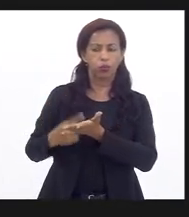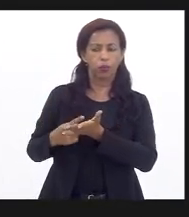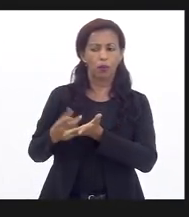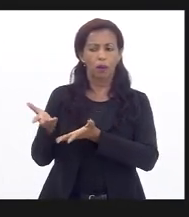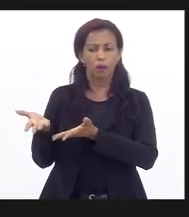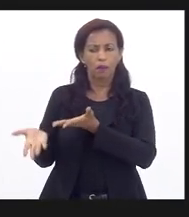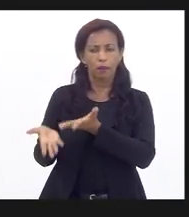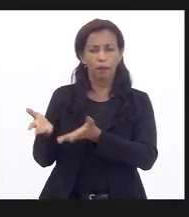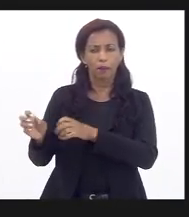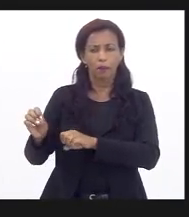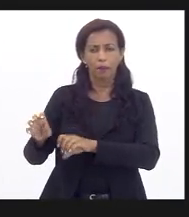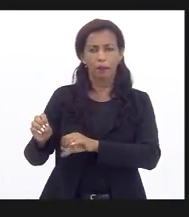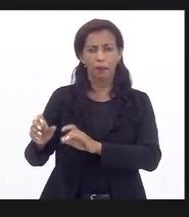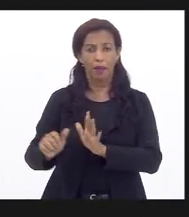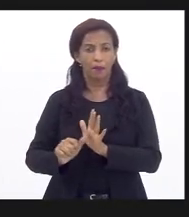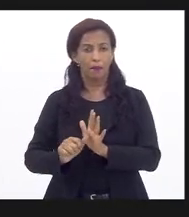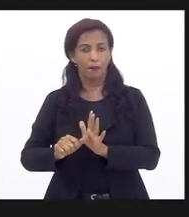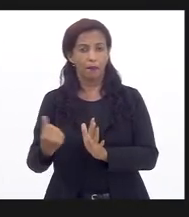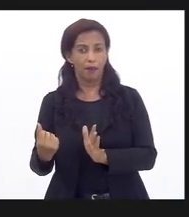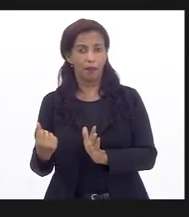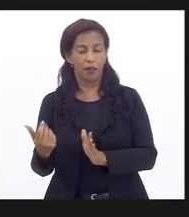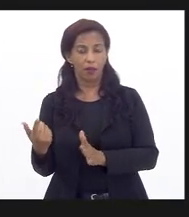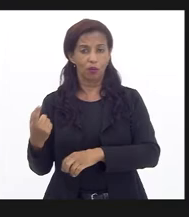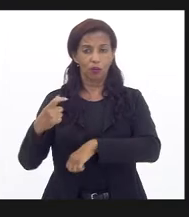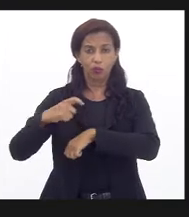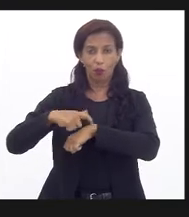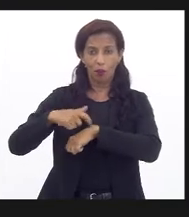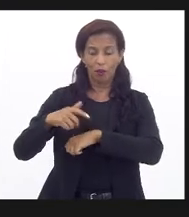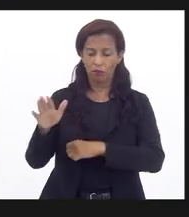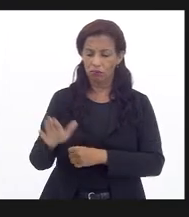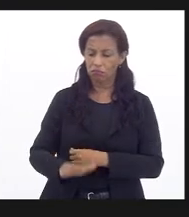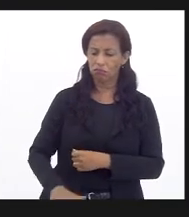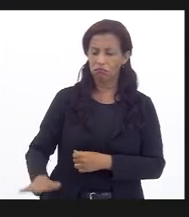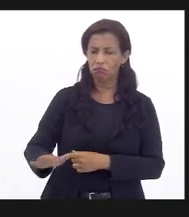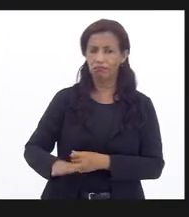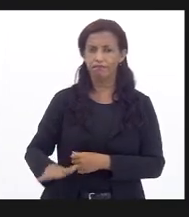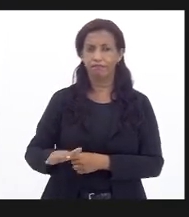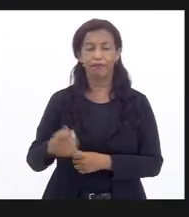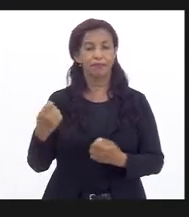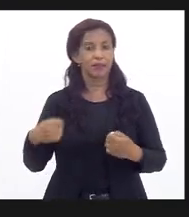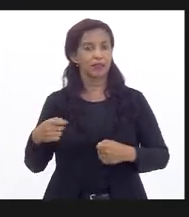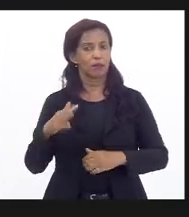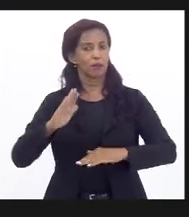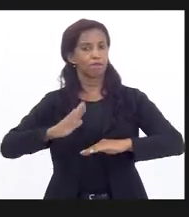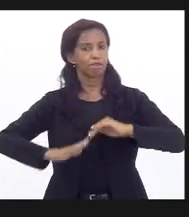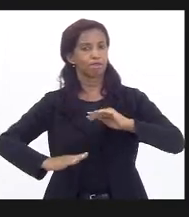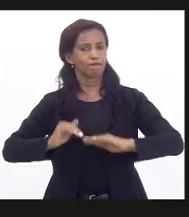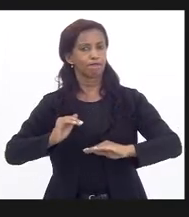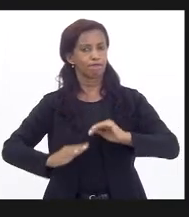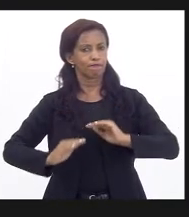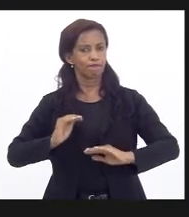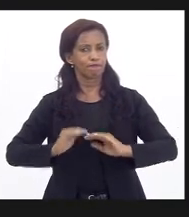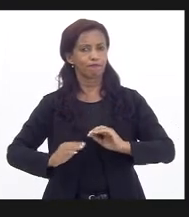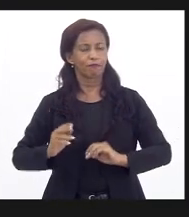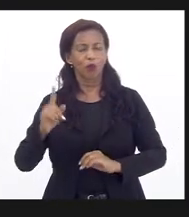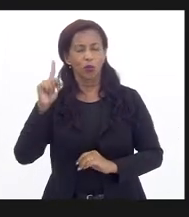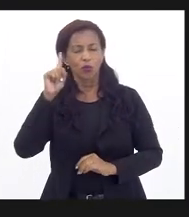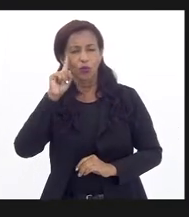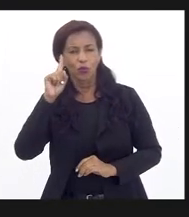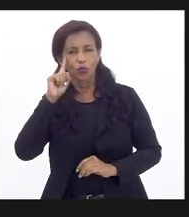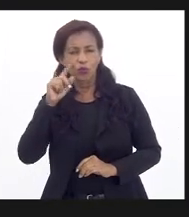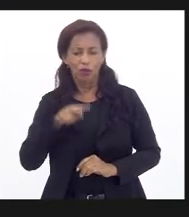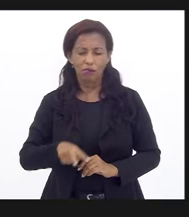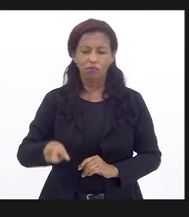A primeira infância, ela é fundamental, deputado Valdec, que é um educador, vibra, não é, diariamente